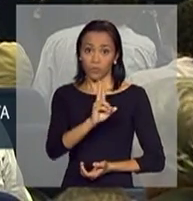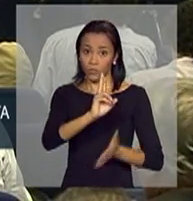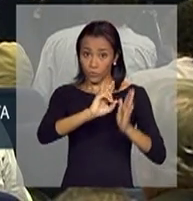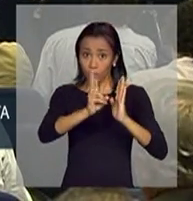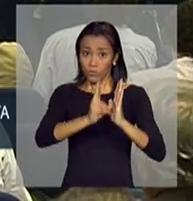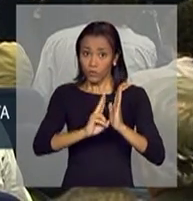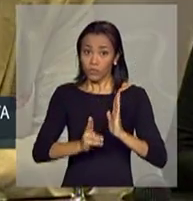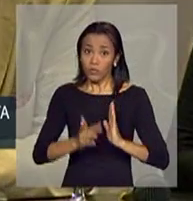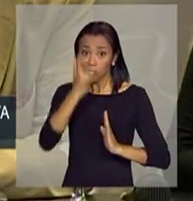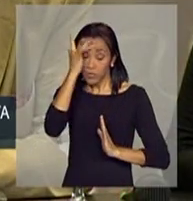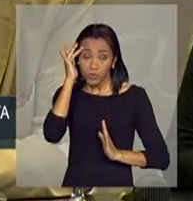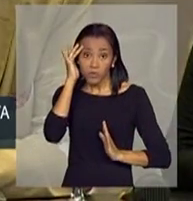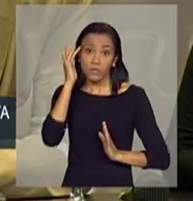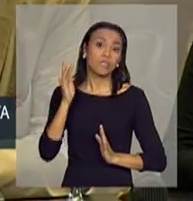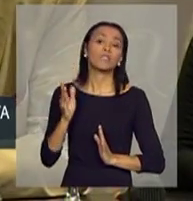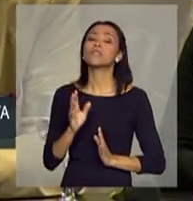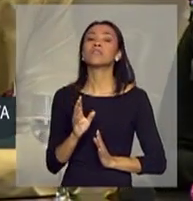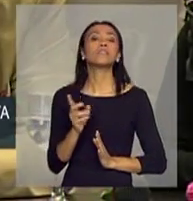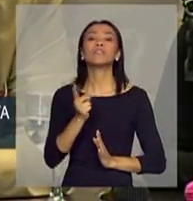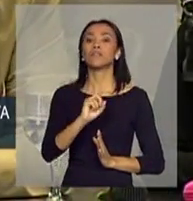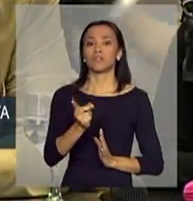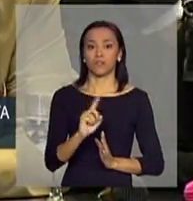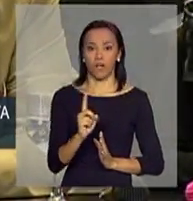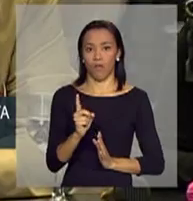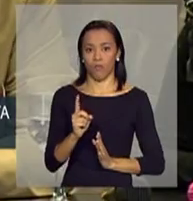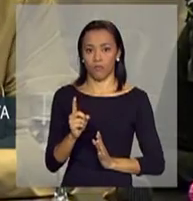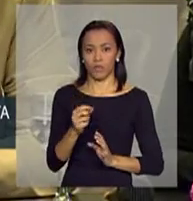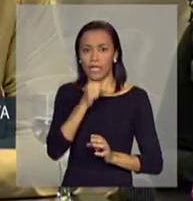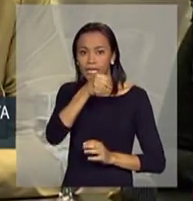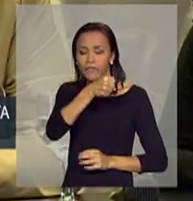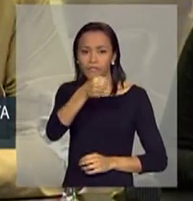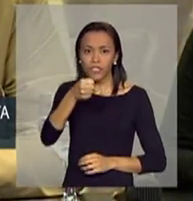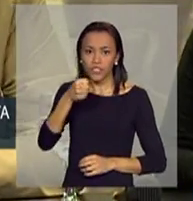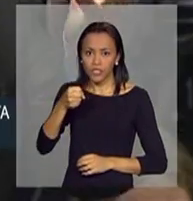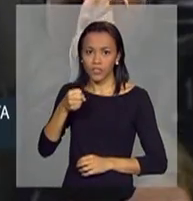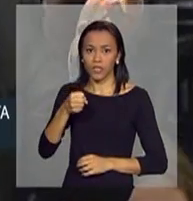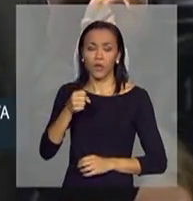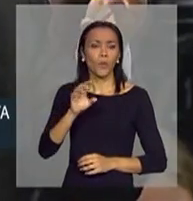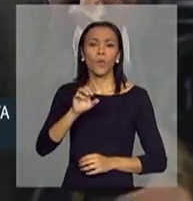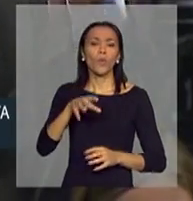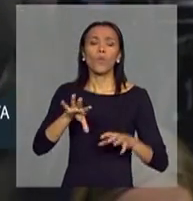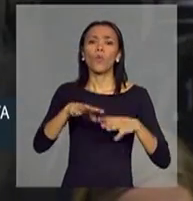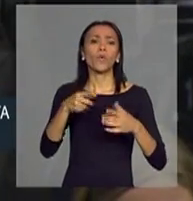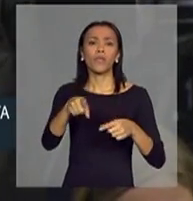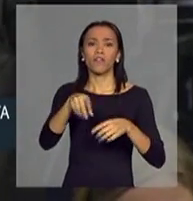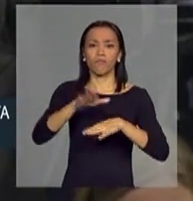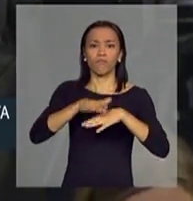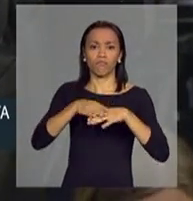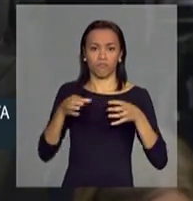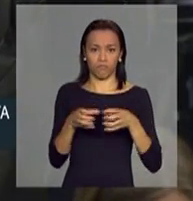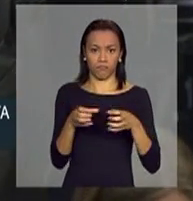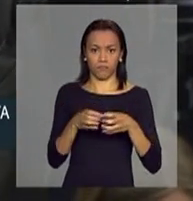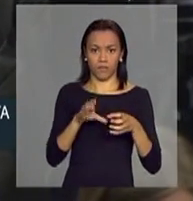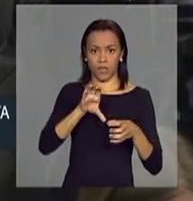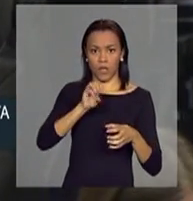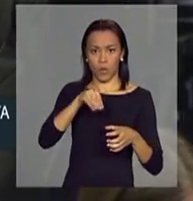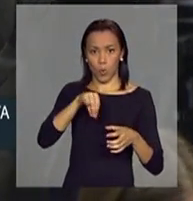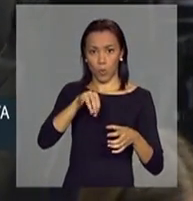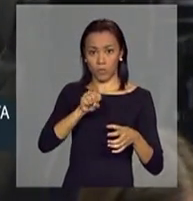Eu posso facilmente dizer não estão entre esses que foram entrevistados. O que a comissão pretende fazer diante